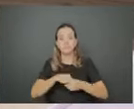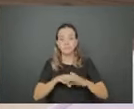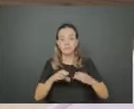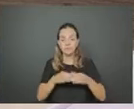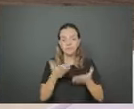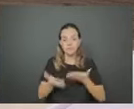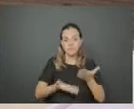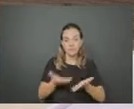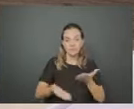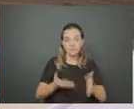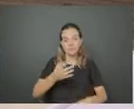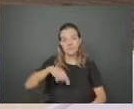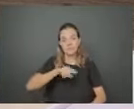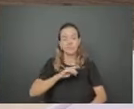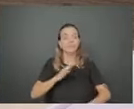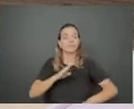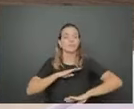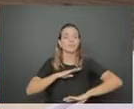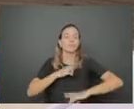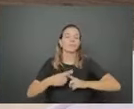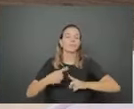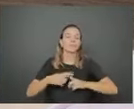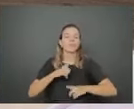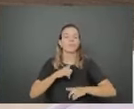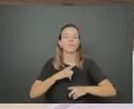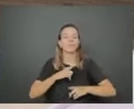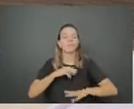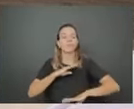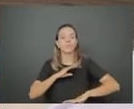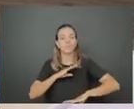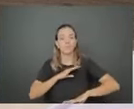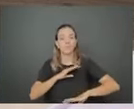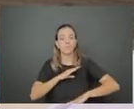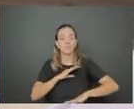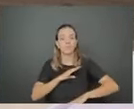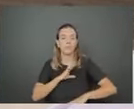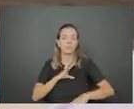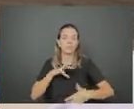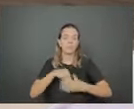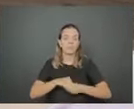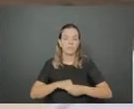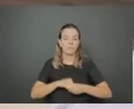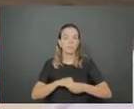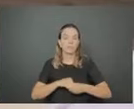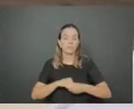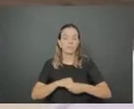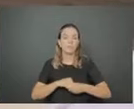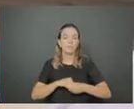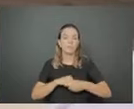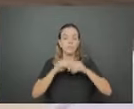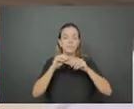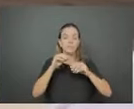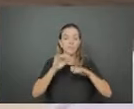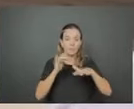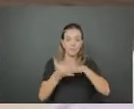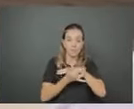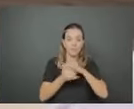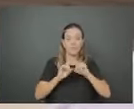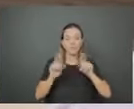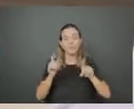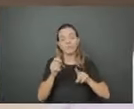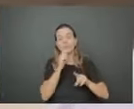casos, porque existem casos que estão na mídia e outros certamente não estão ainda atingindo mídia e devem